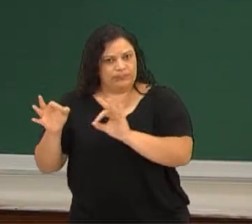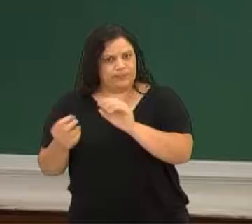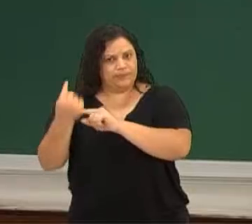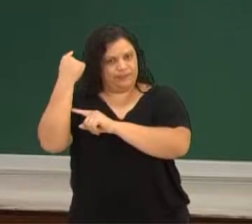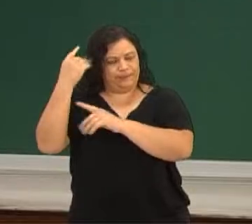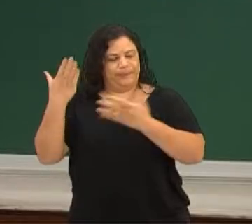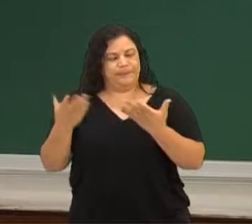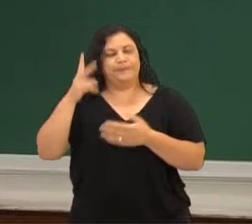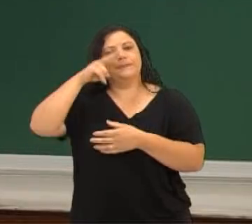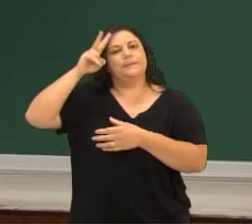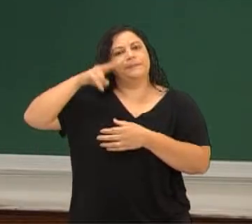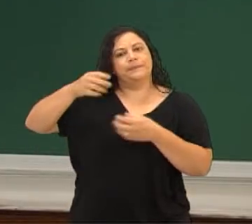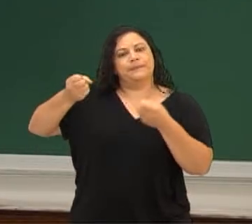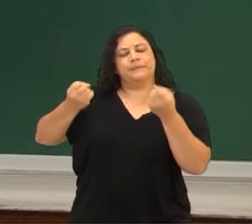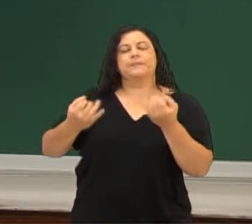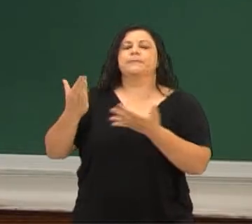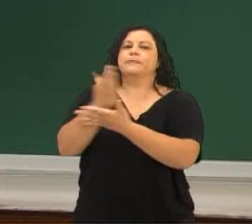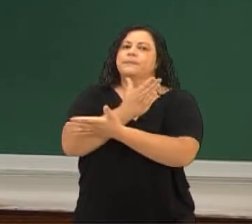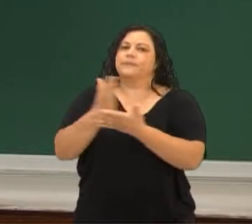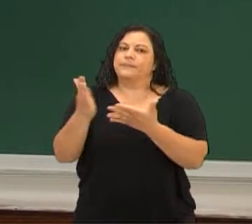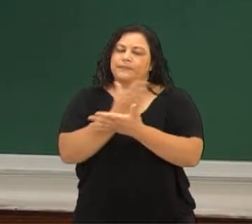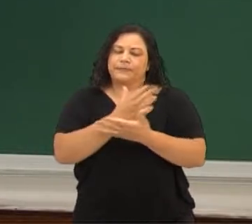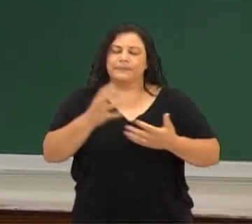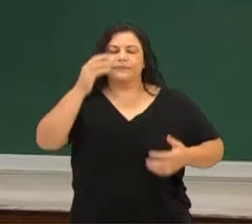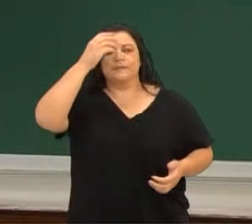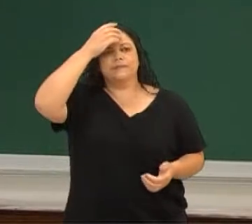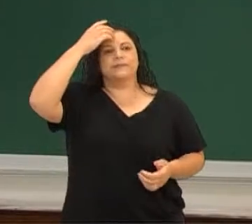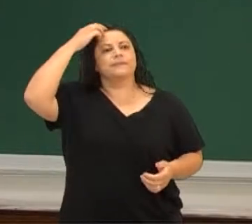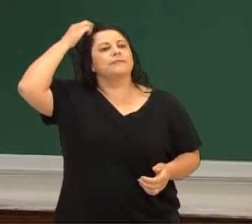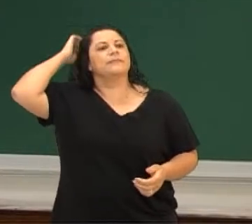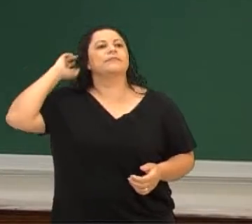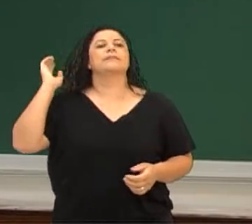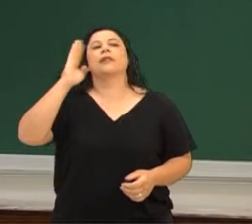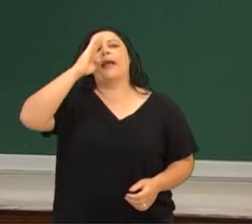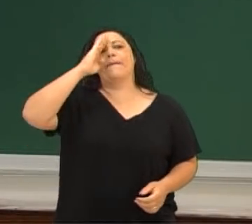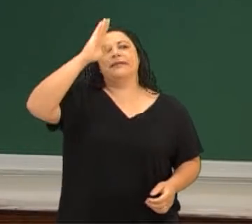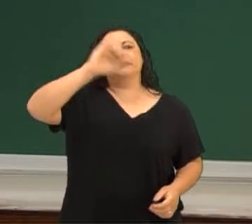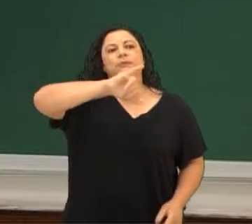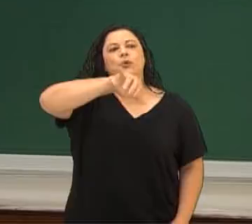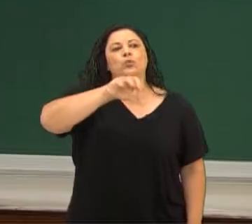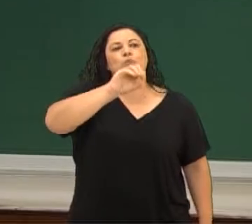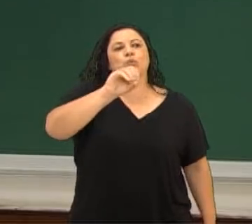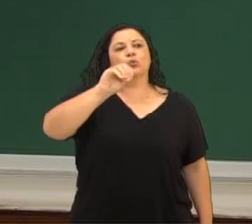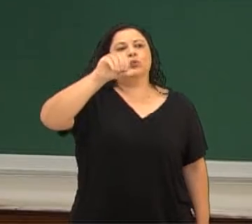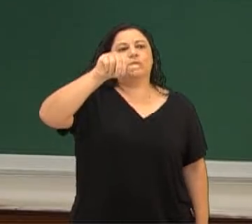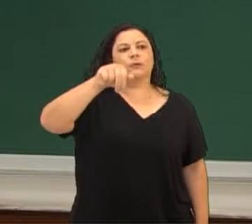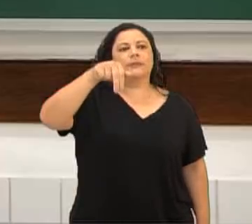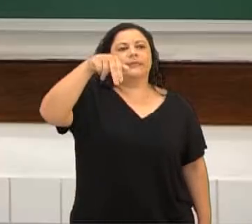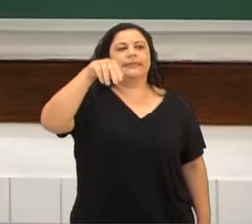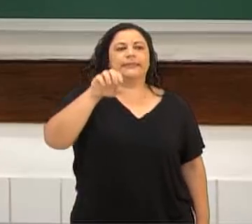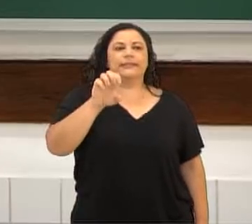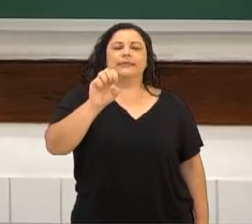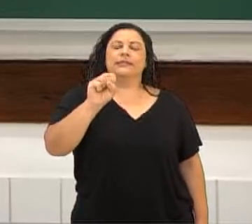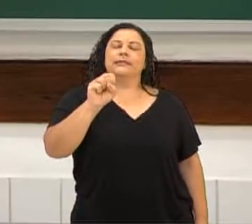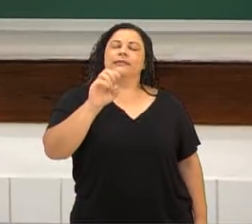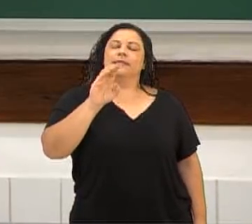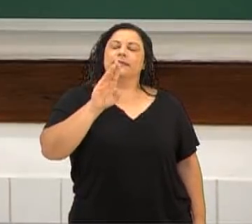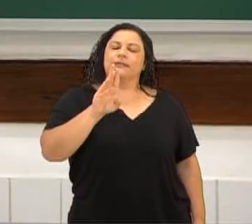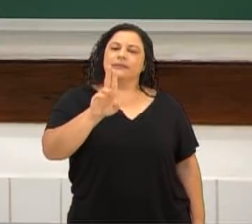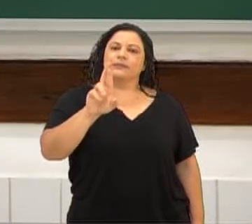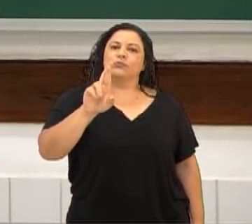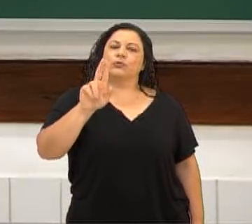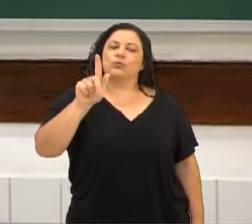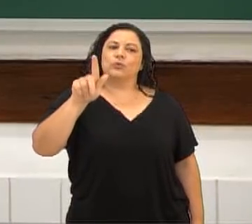recordar algumas delas, né? Não veremos todas novamente. A principal, Joanesburgo, que é uma metrópole mundial, uma cidade